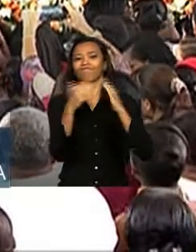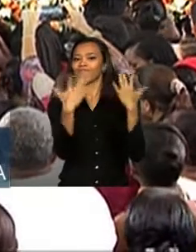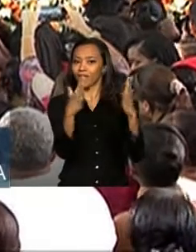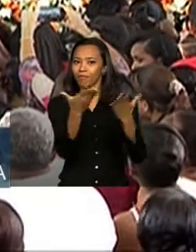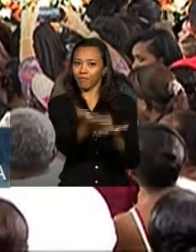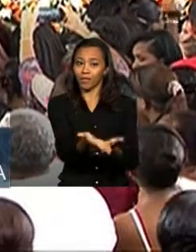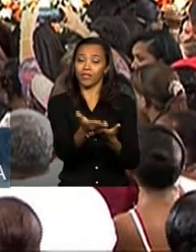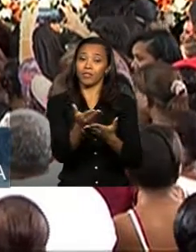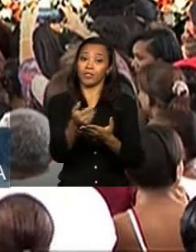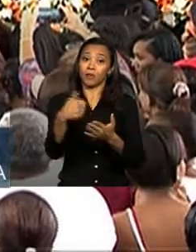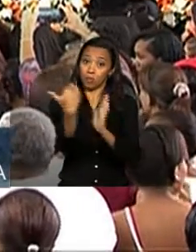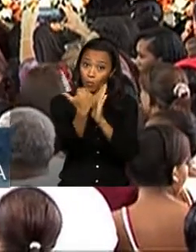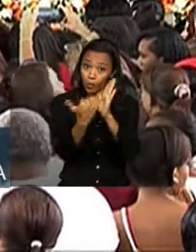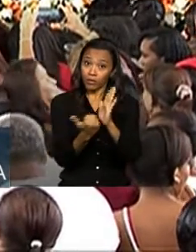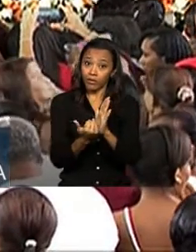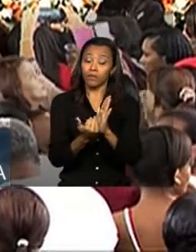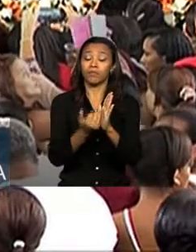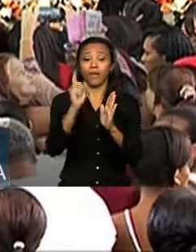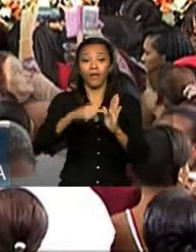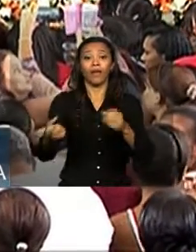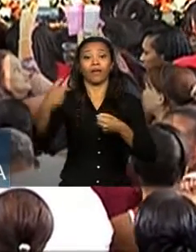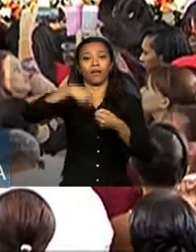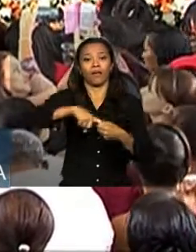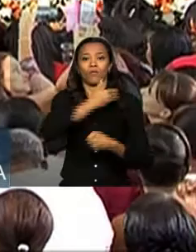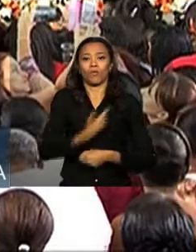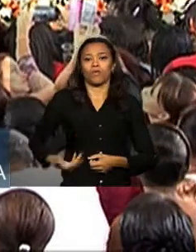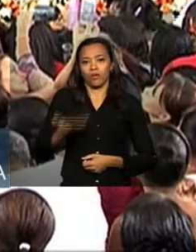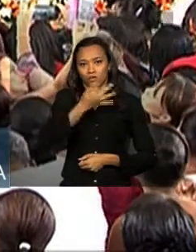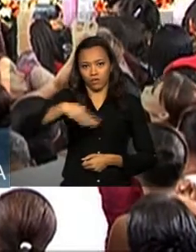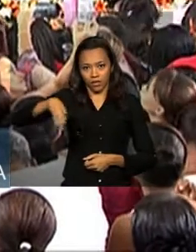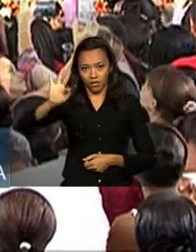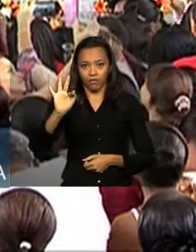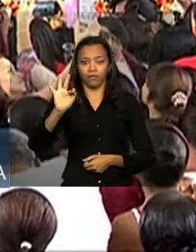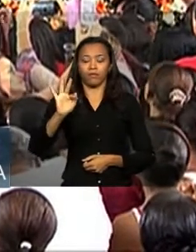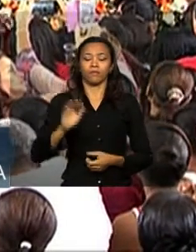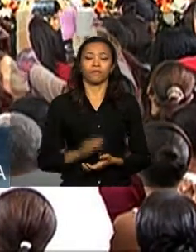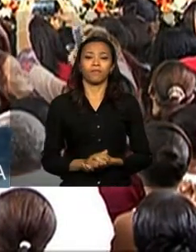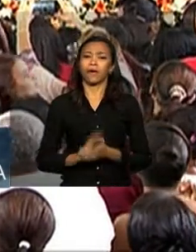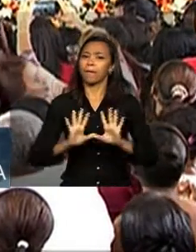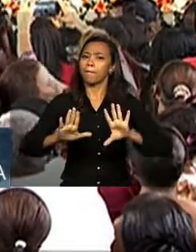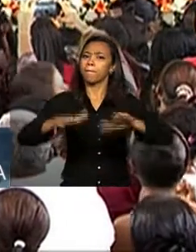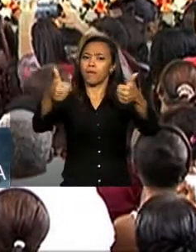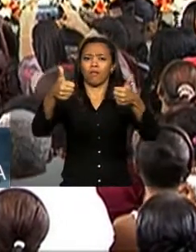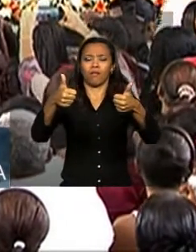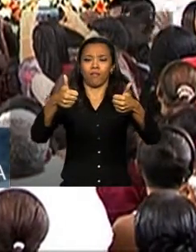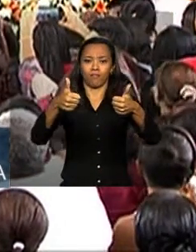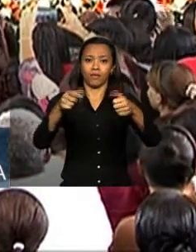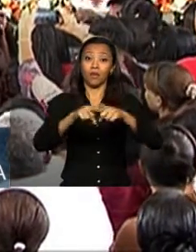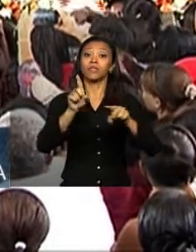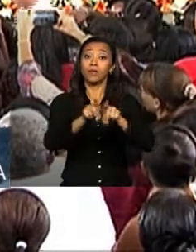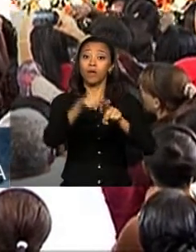é do governo federal em Feira, em parceria com o município, que é o BRT, para melhorar a mobilidade. A senhora que